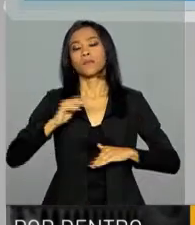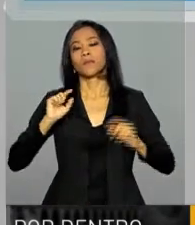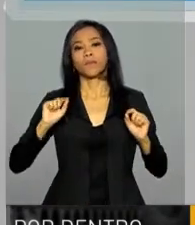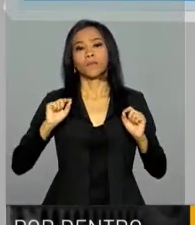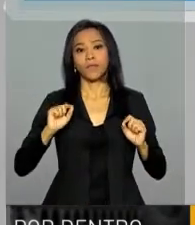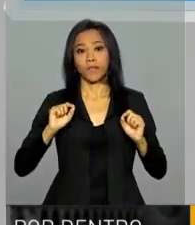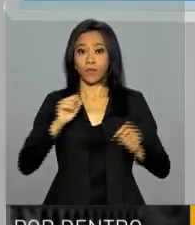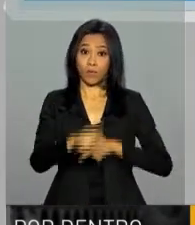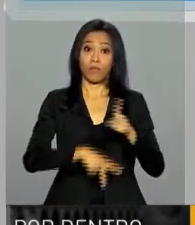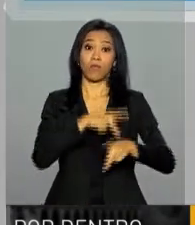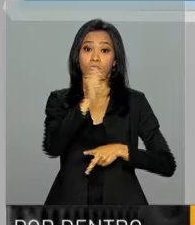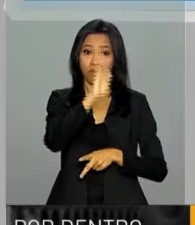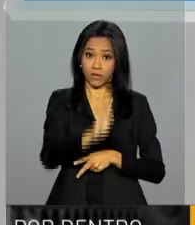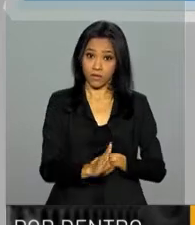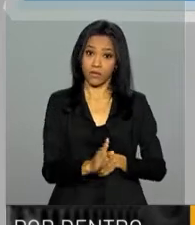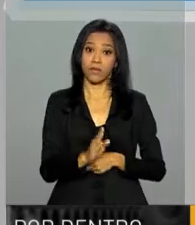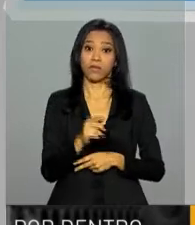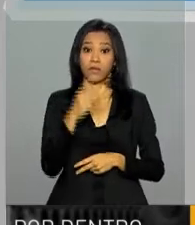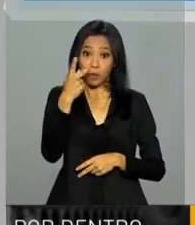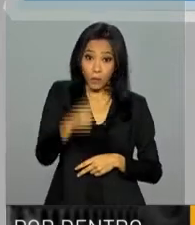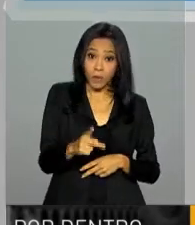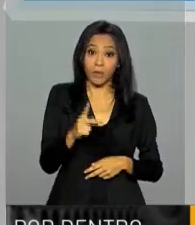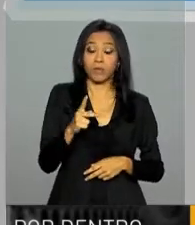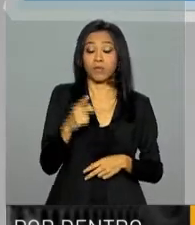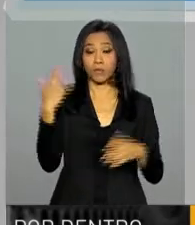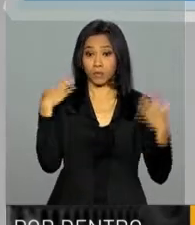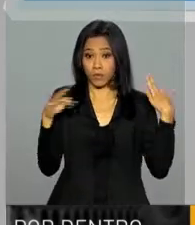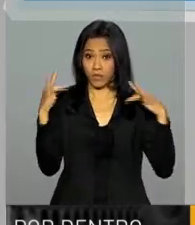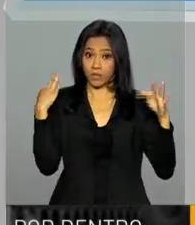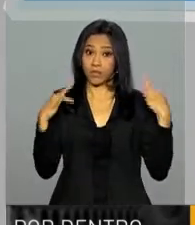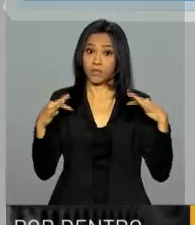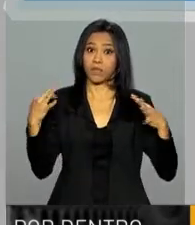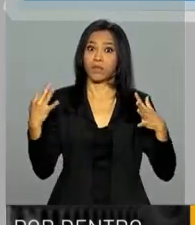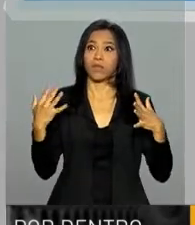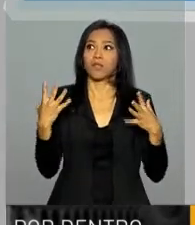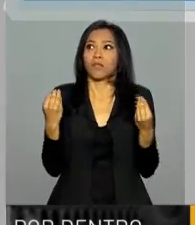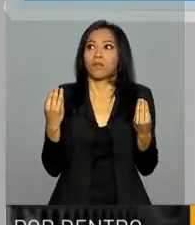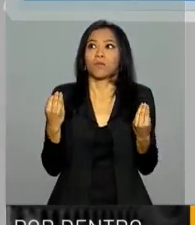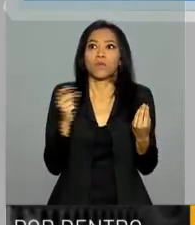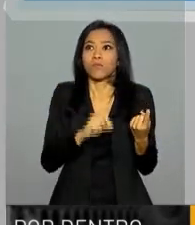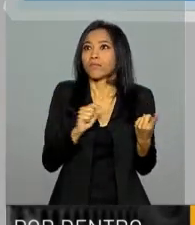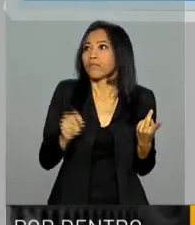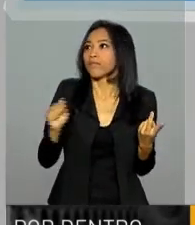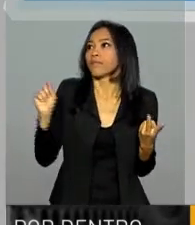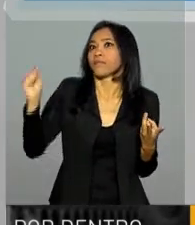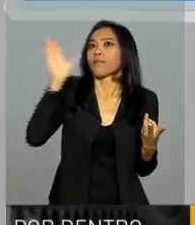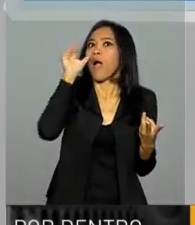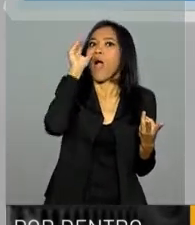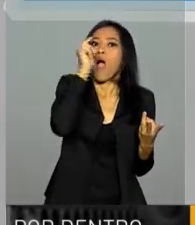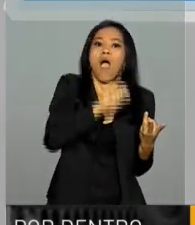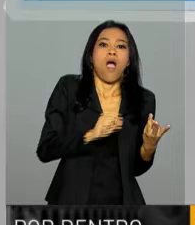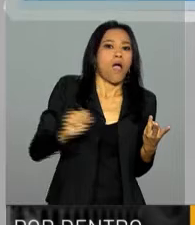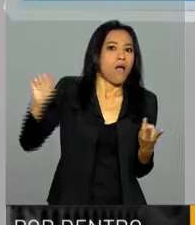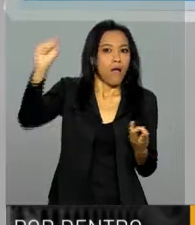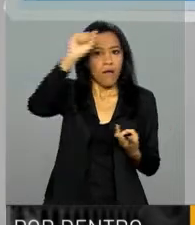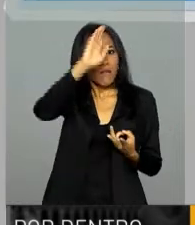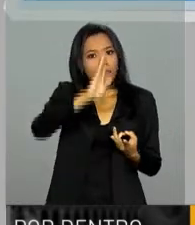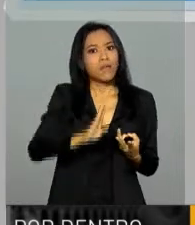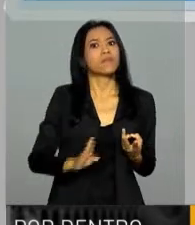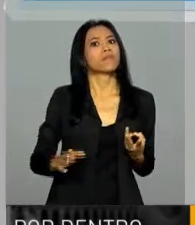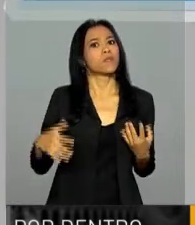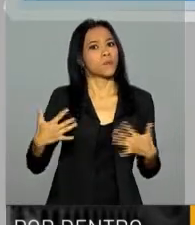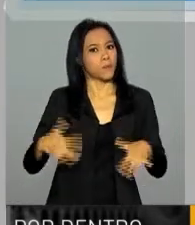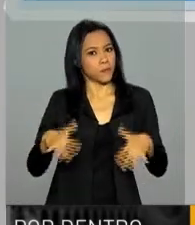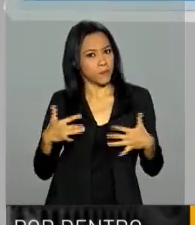população a vocação turística no brasil de fato é muito grande é um país realmente terra um país que com